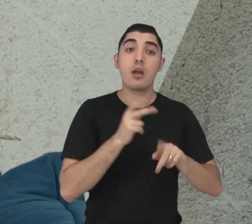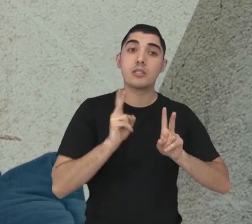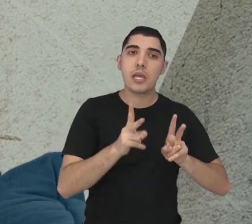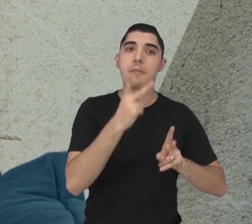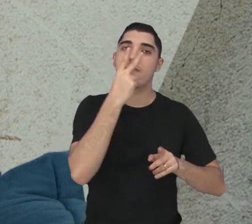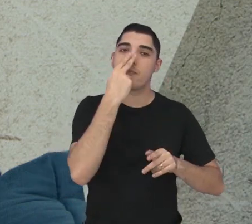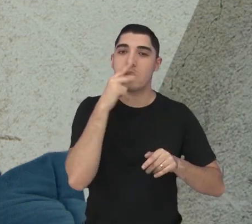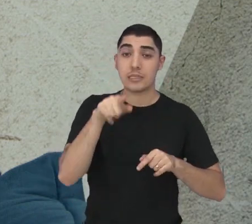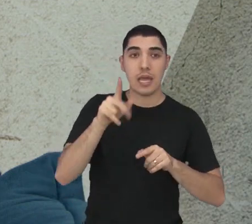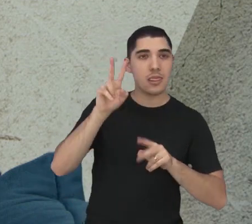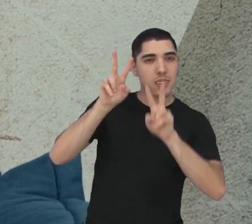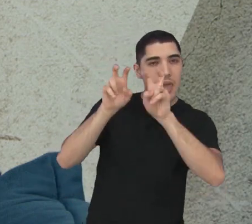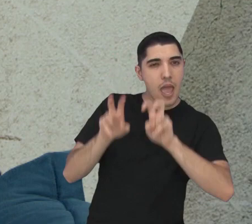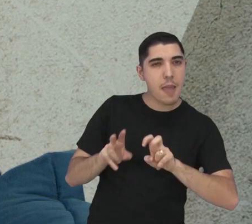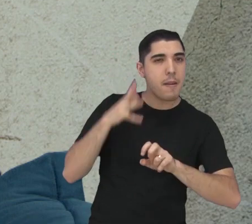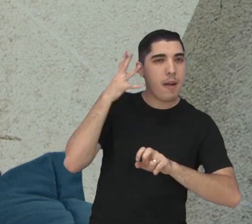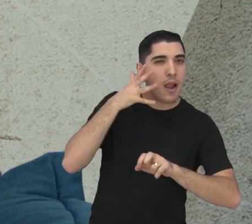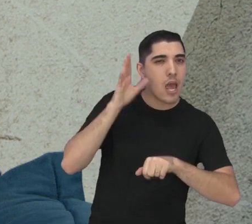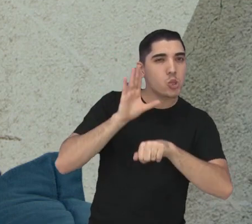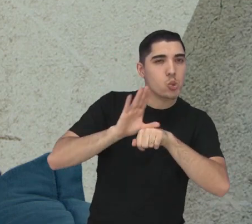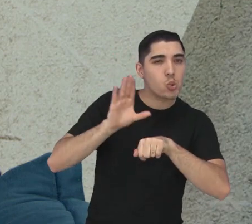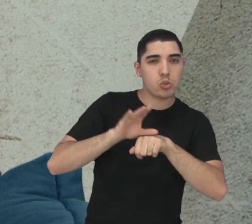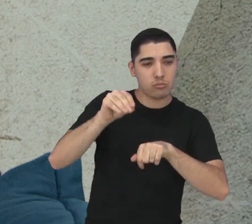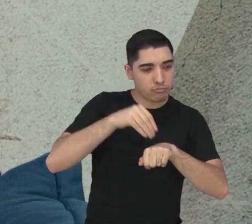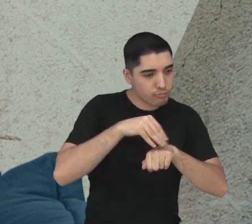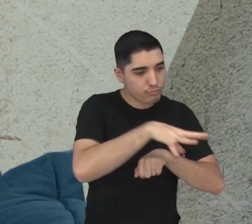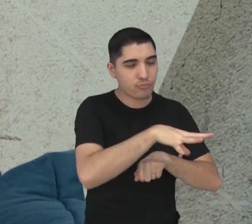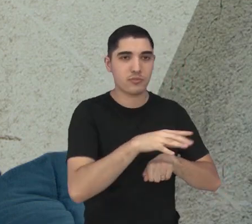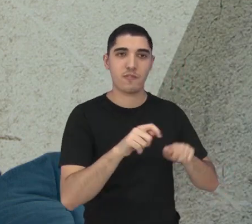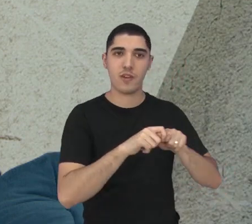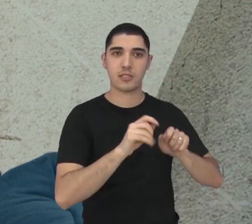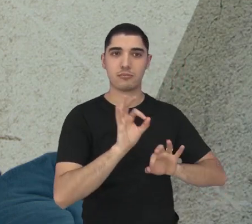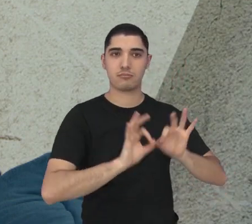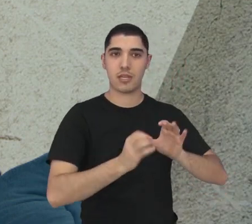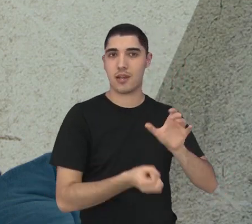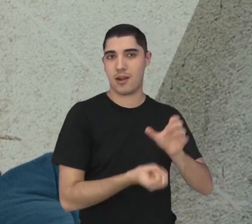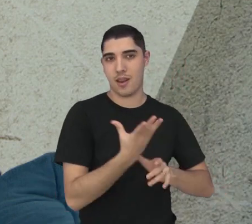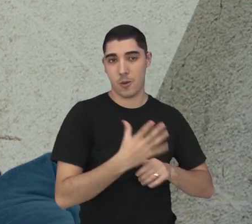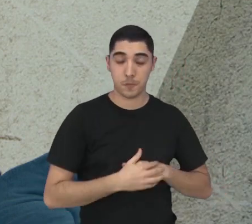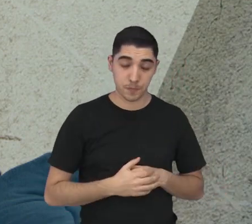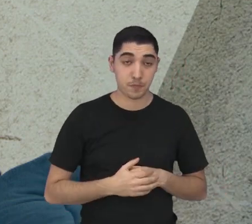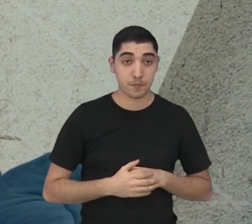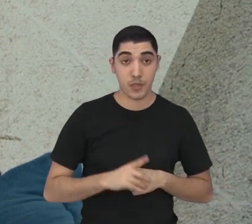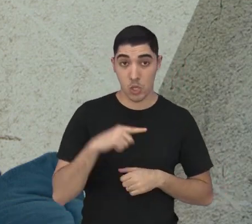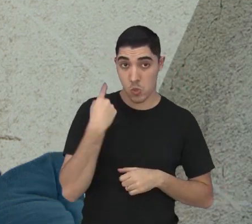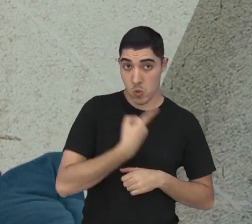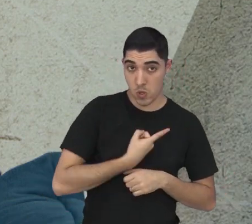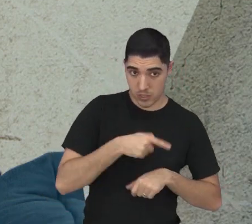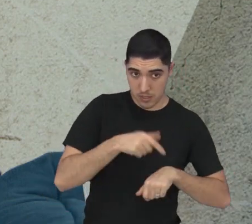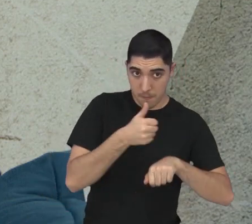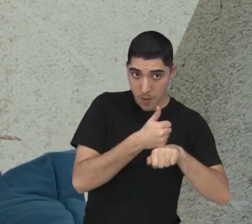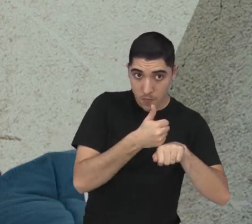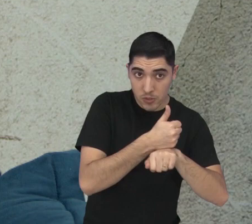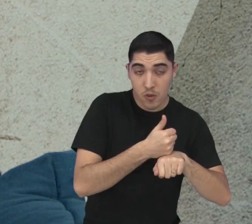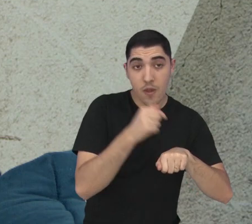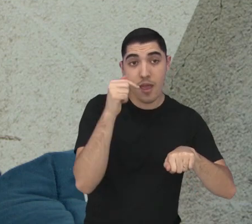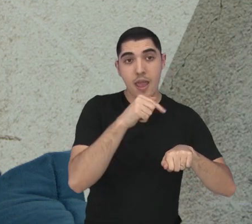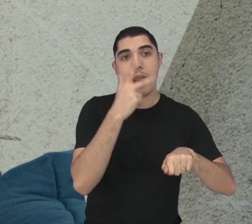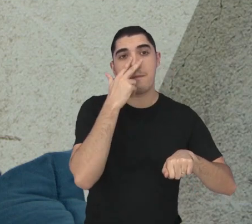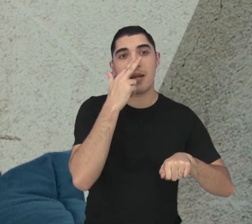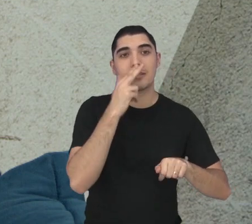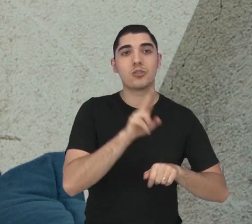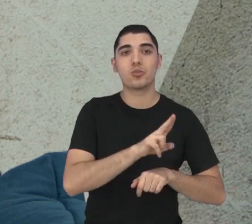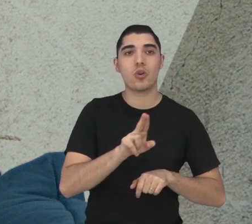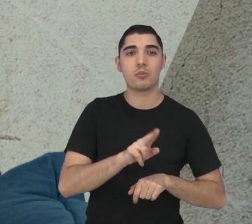sempre articula essas discussões, né? Sempre promove encontros nesses sentidos. A nossa profissão, o serviço social, é uma